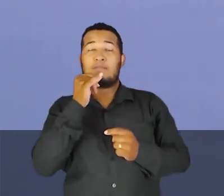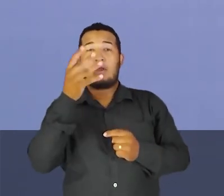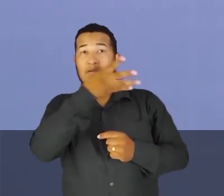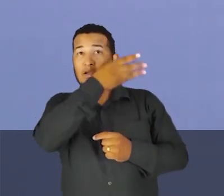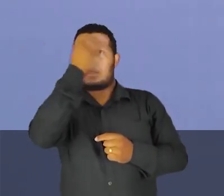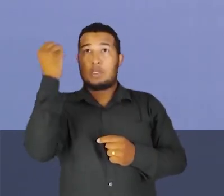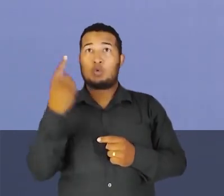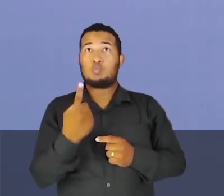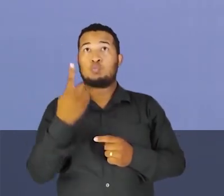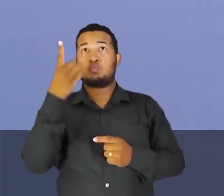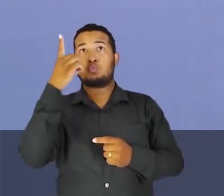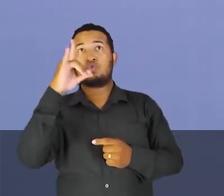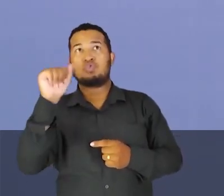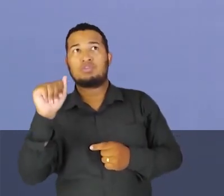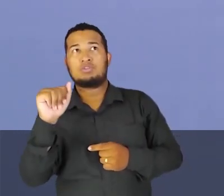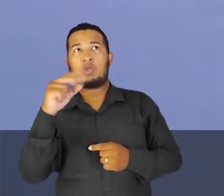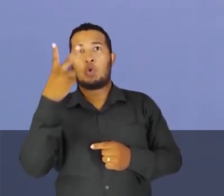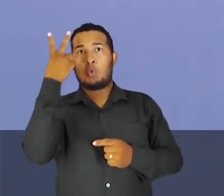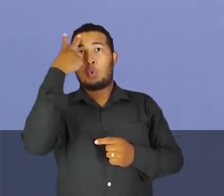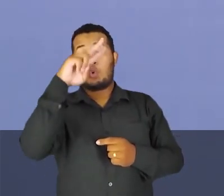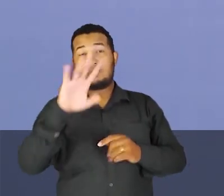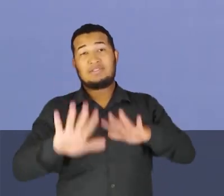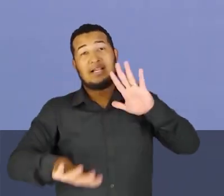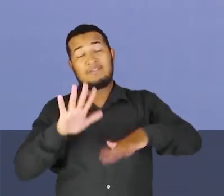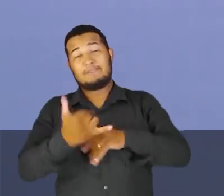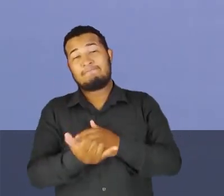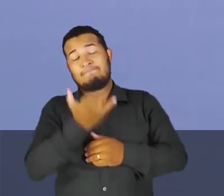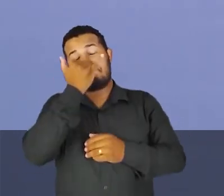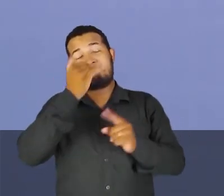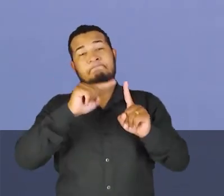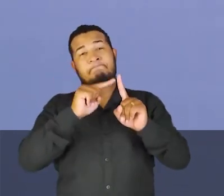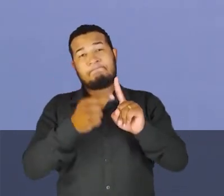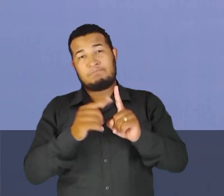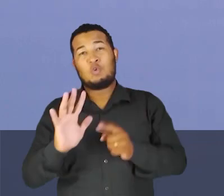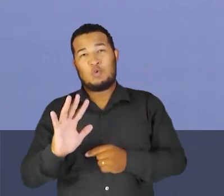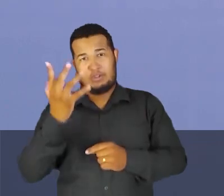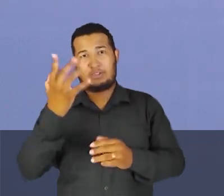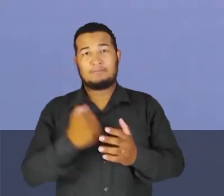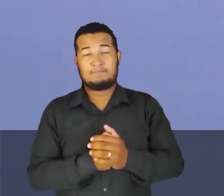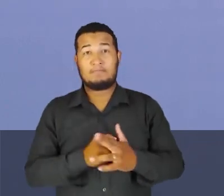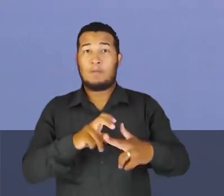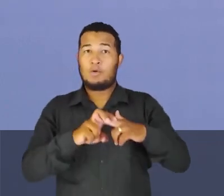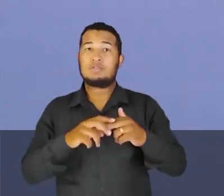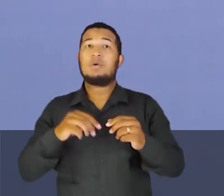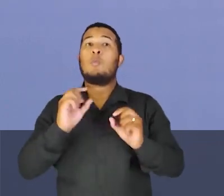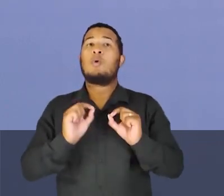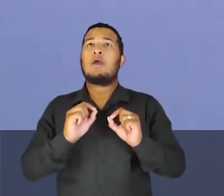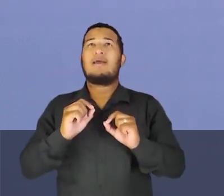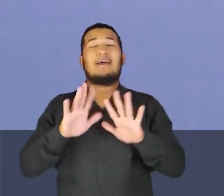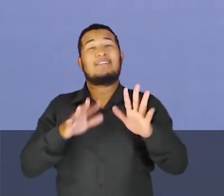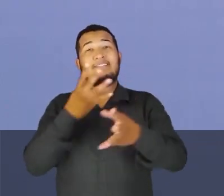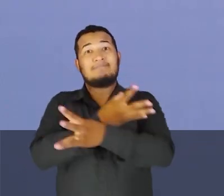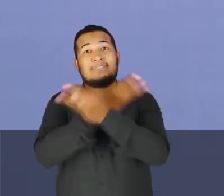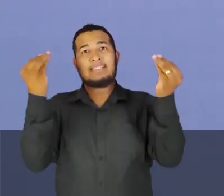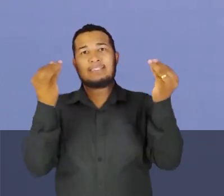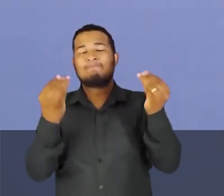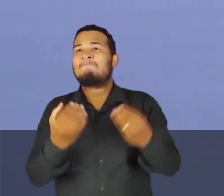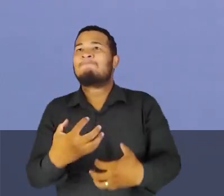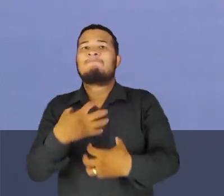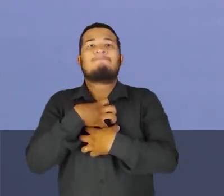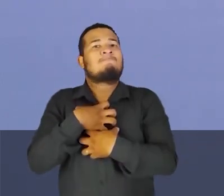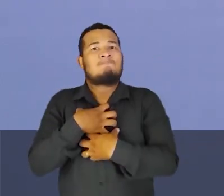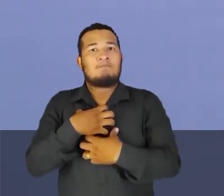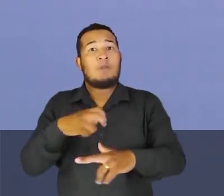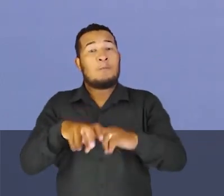dias, pode acontecer uma gravidez indesejada. Então, uma das principais desvantagens desse método é o esquecimento. Então, por isso que muitas